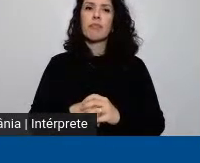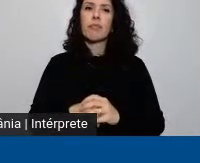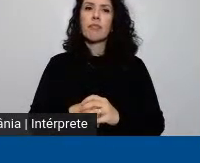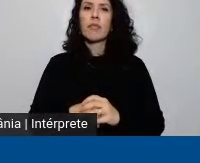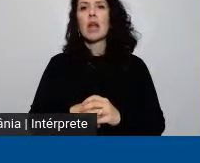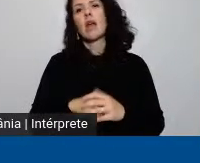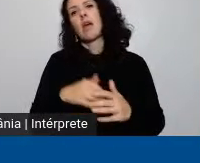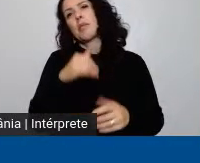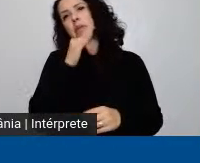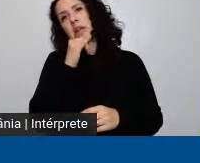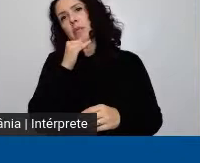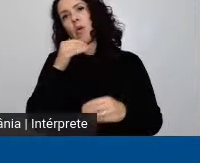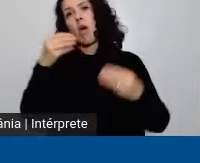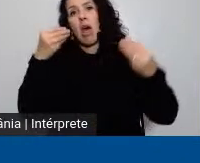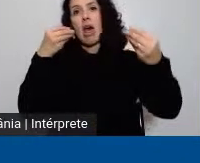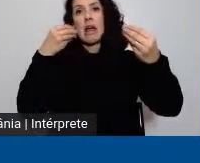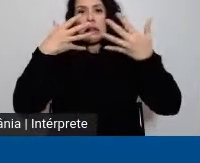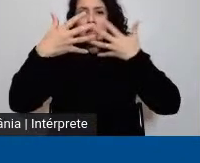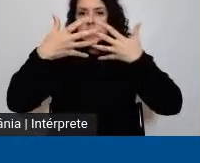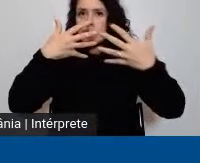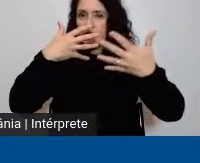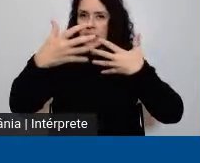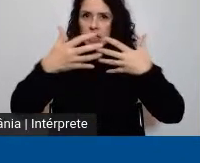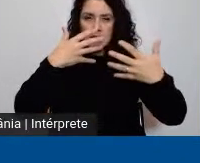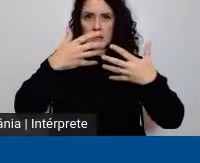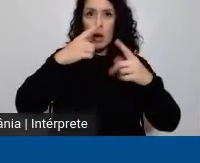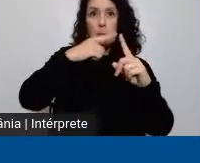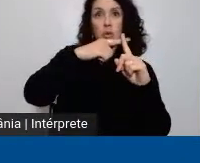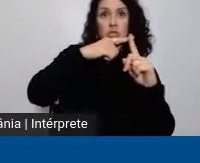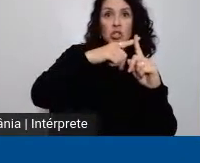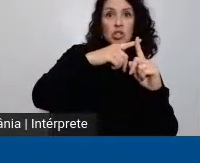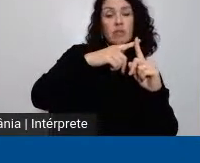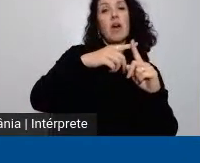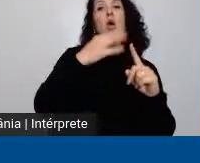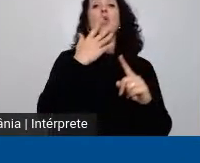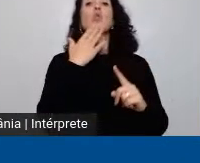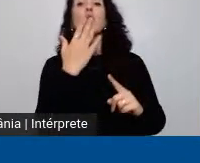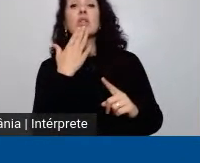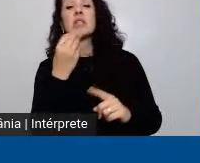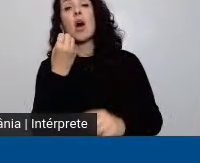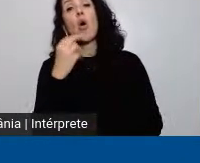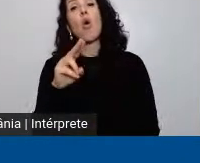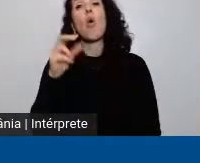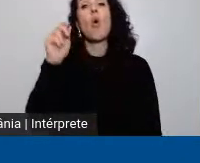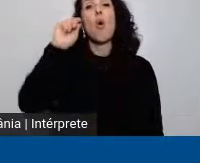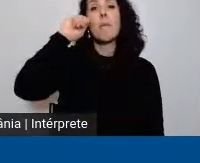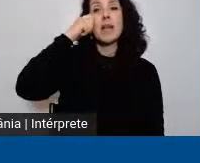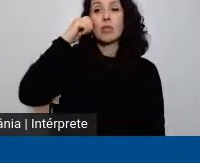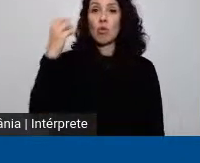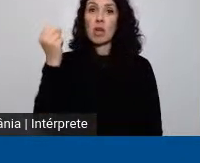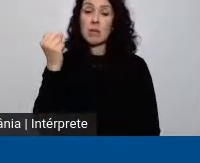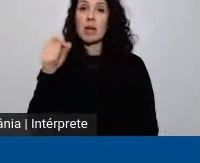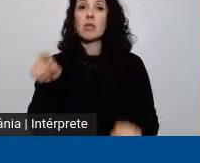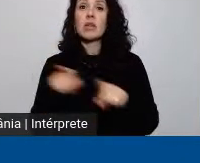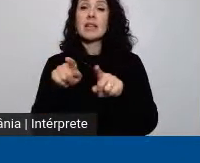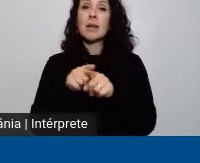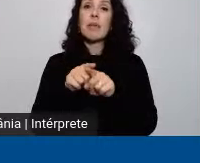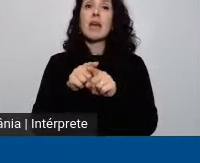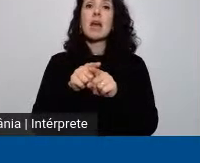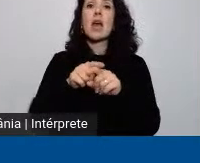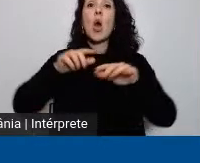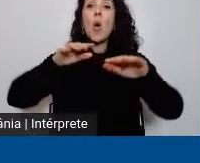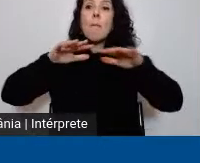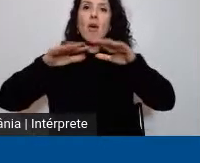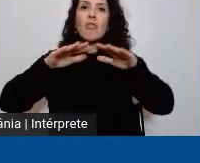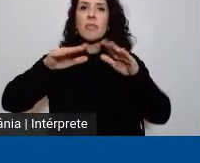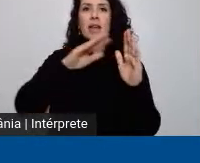transparências positivas, sejam elas coloridas ou preto e branco, com projeção de imagens em movimento. E ele produz e